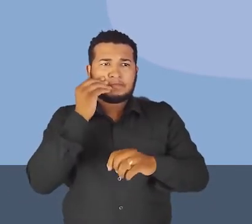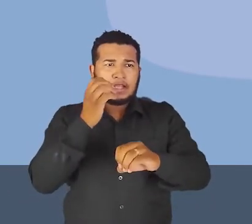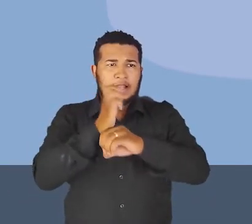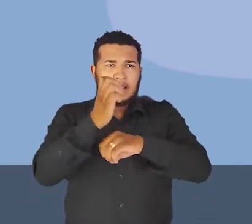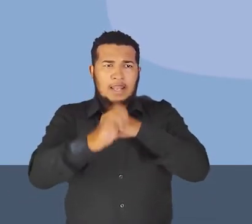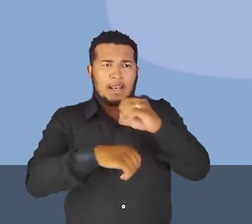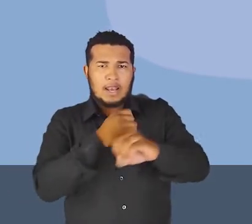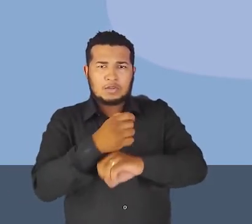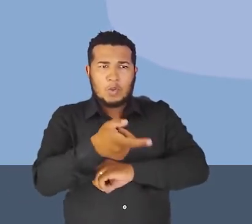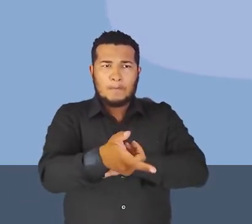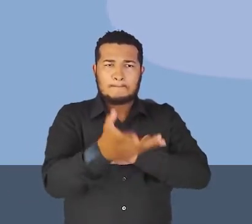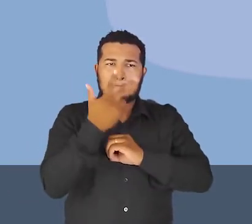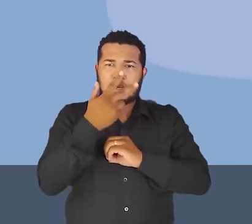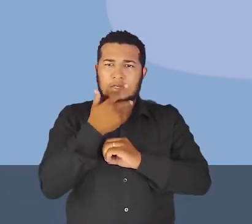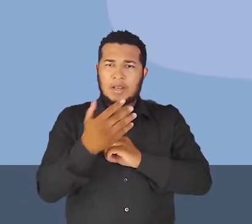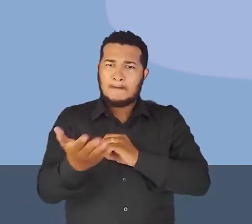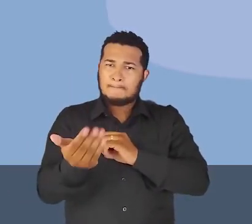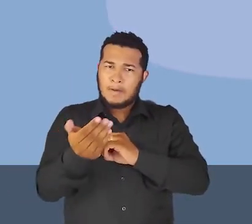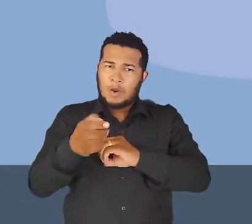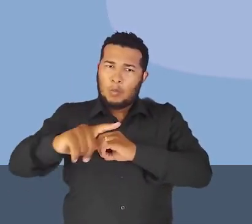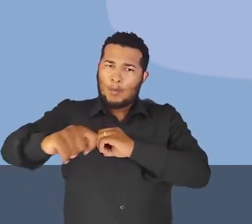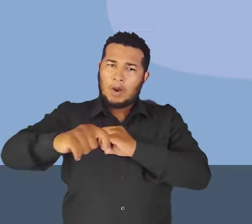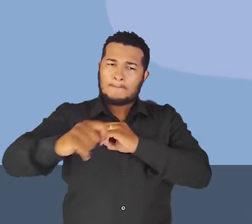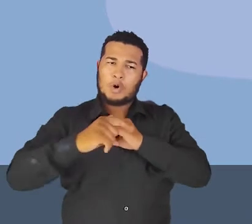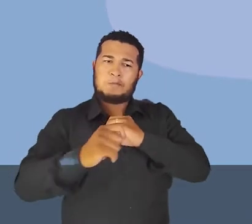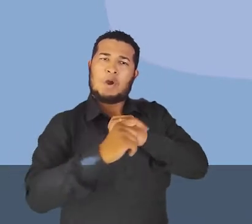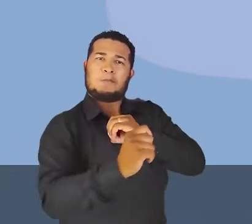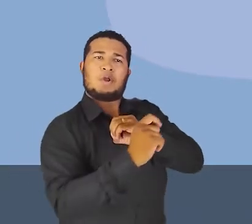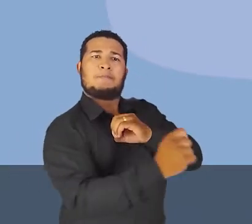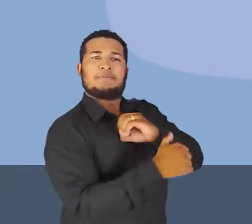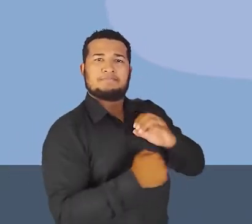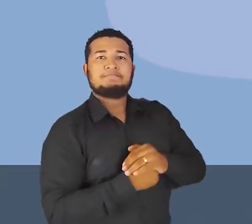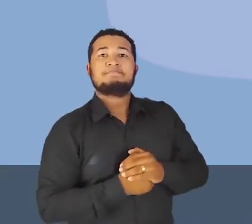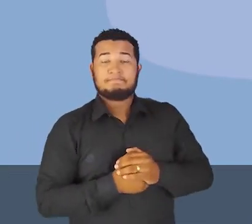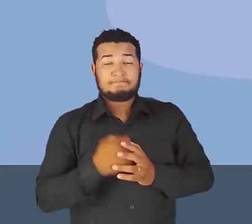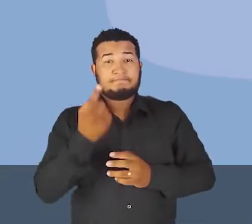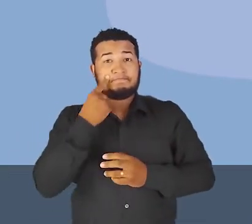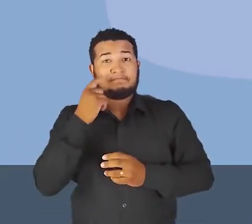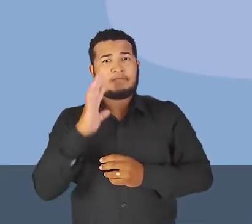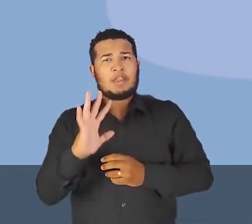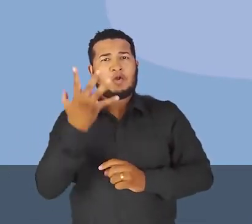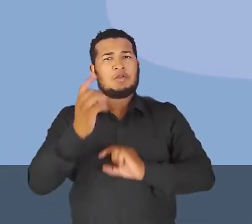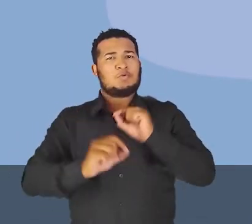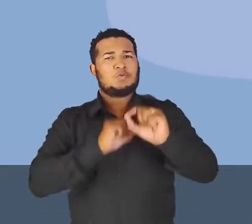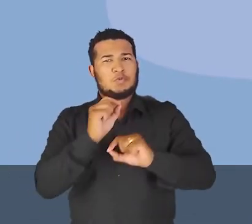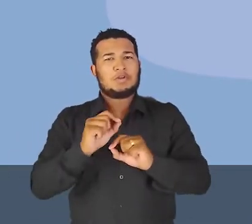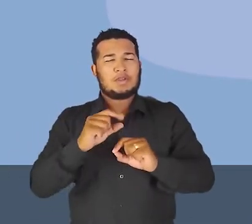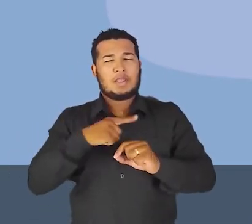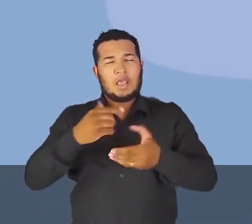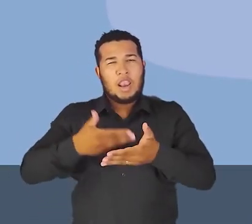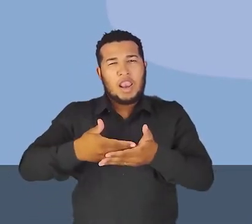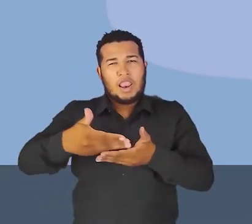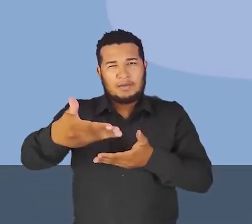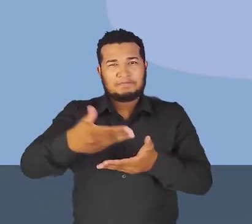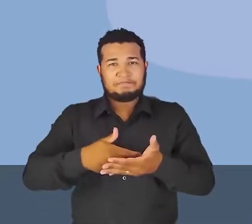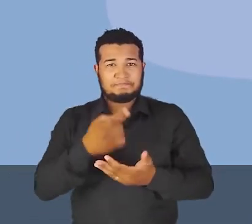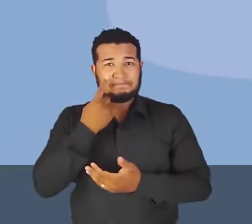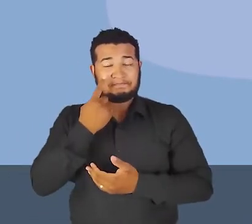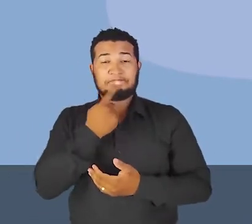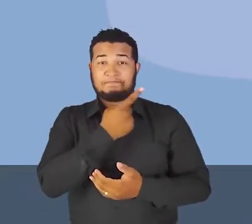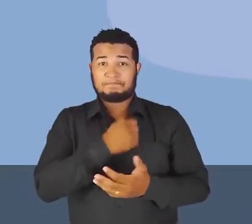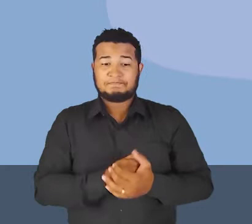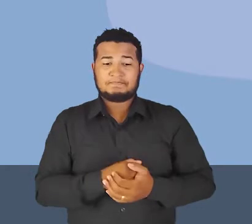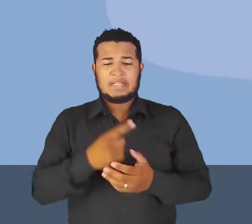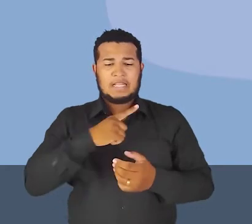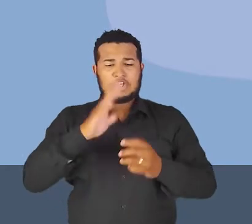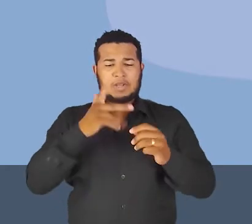elétrons e partir para a lâmina. Olha o que acontece com o desenho aí que representa a lâmina. Olha só, inicialmente eu